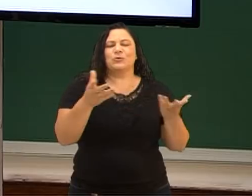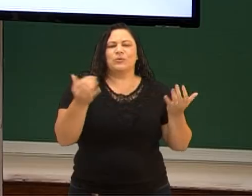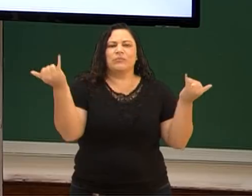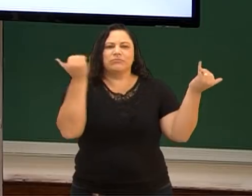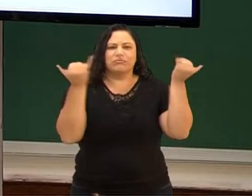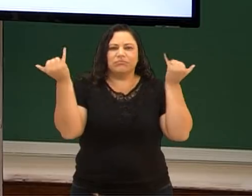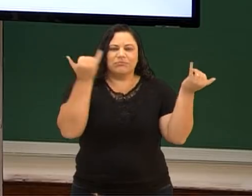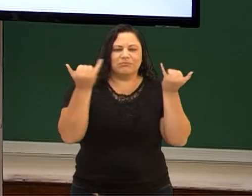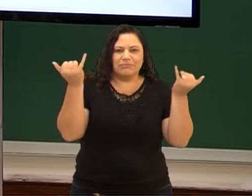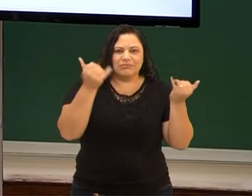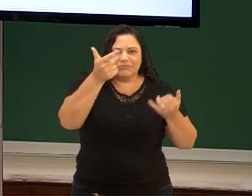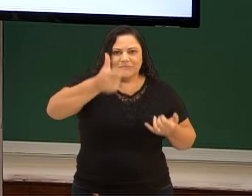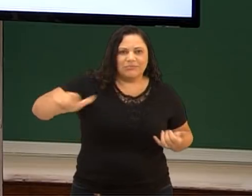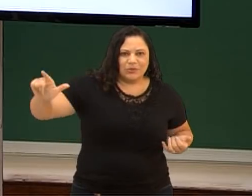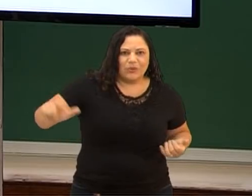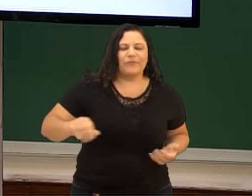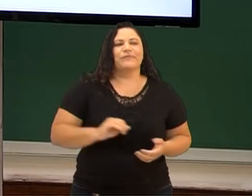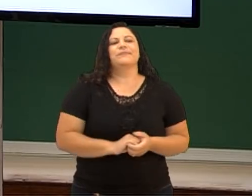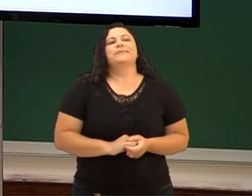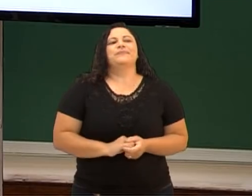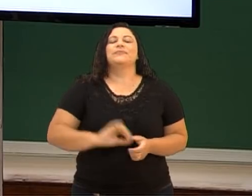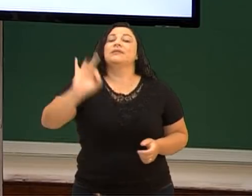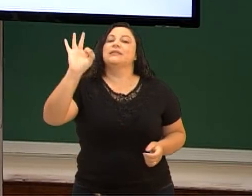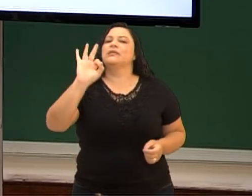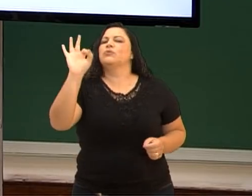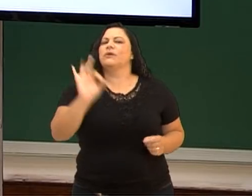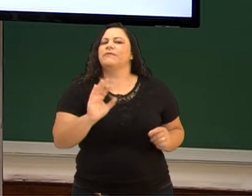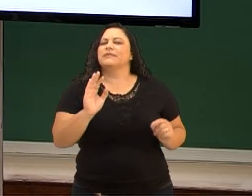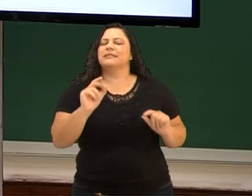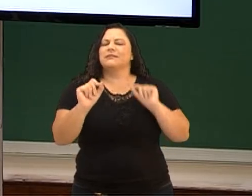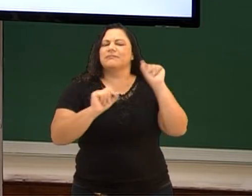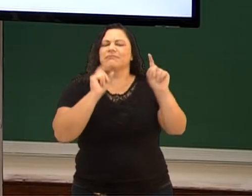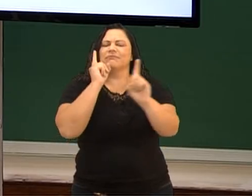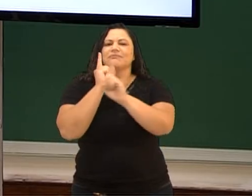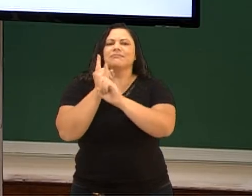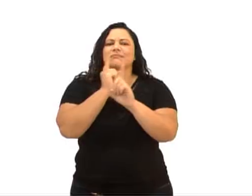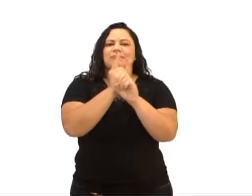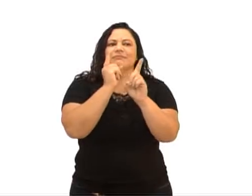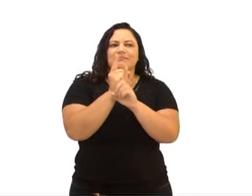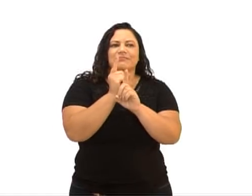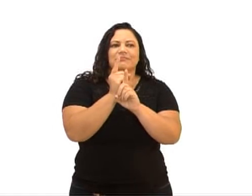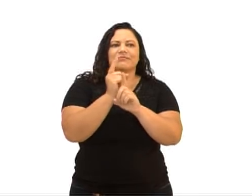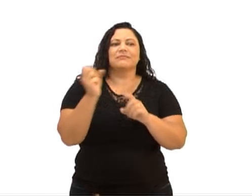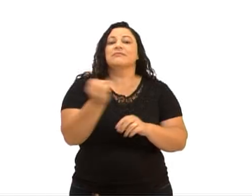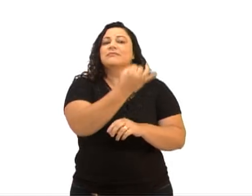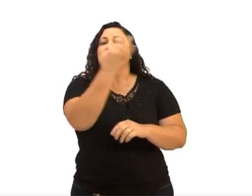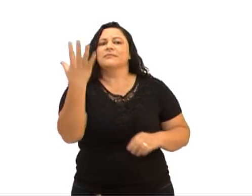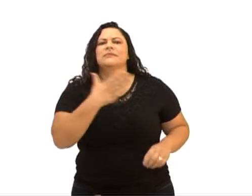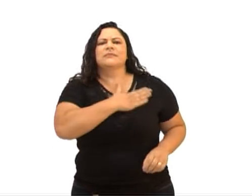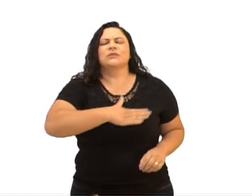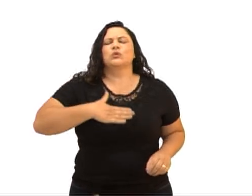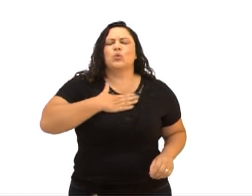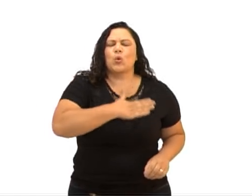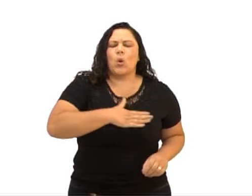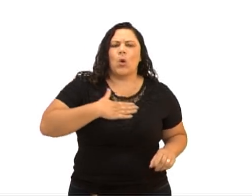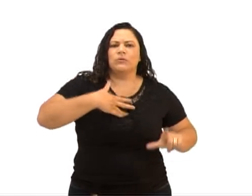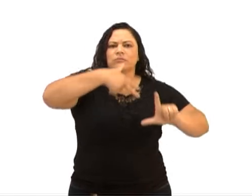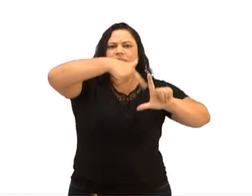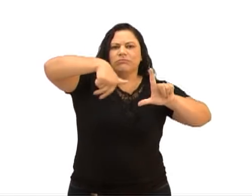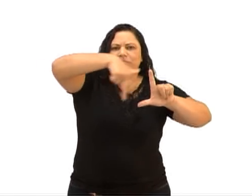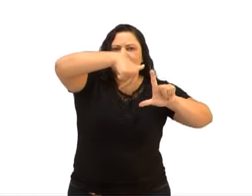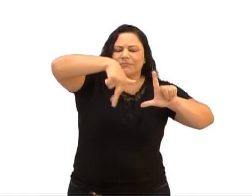para vocês. Trouxe a fração para vocês verificarem a parte que corresponde. Então, quantos que gostam de desenho?